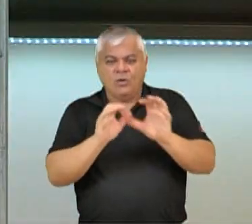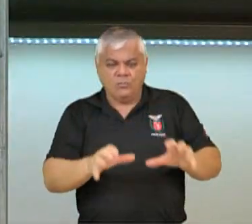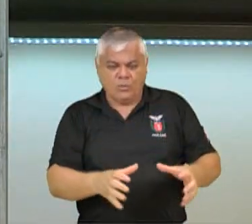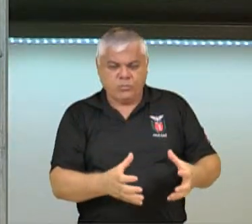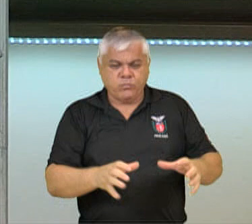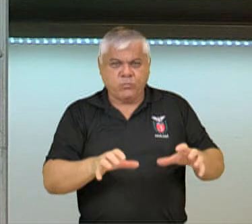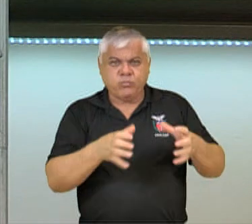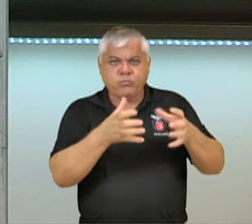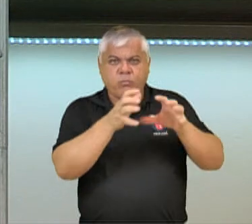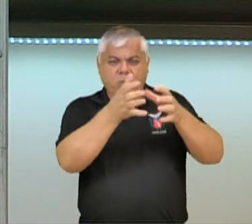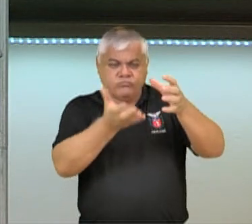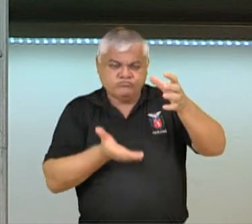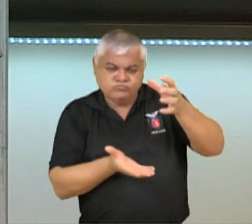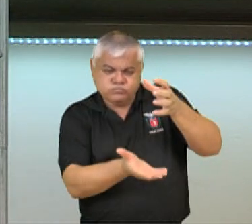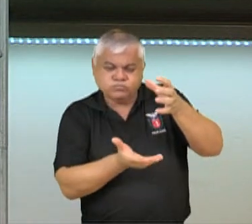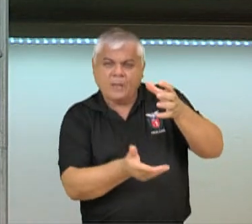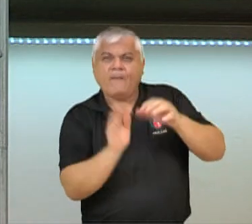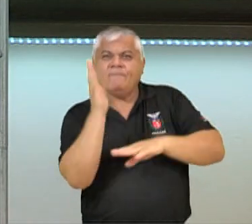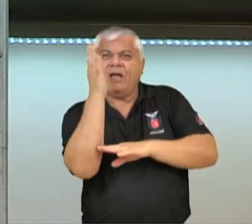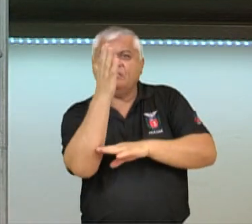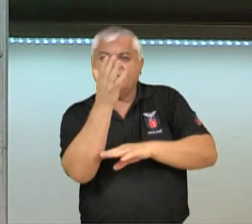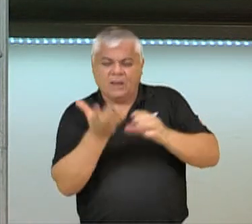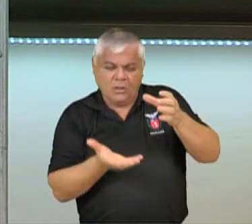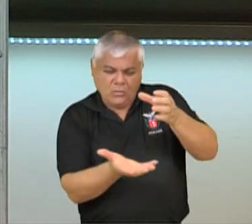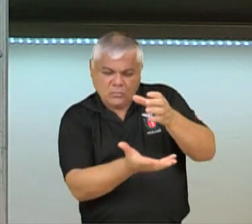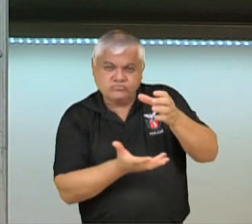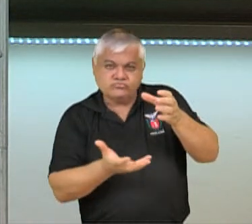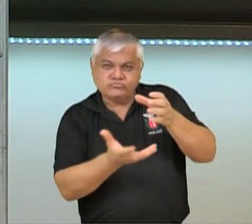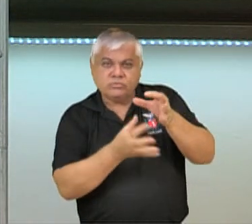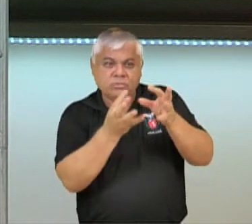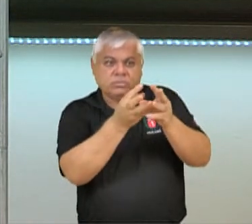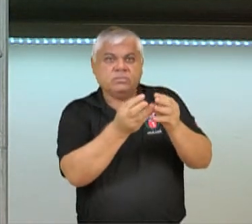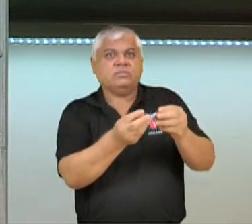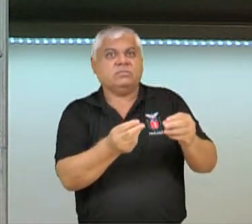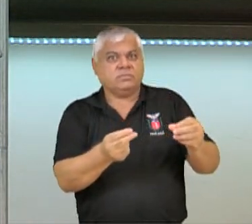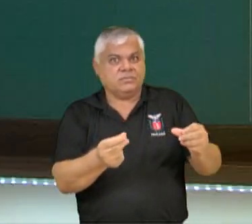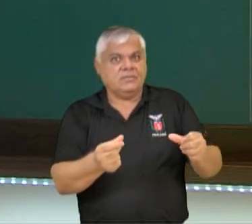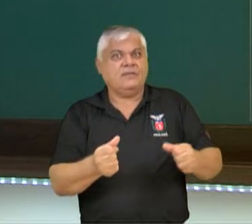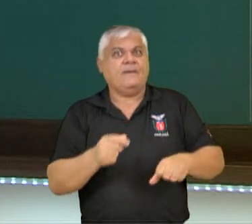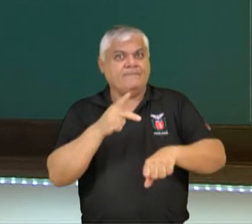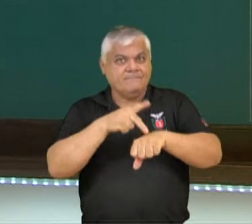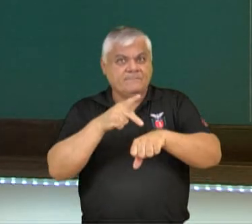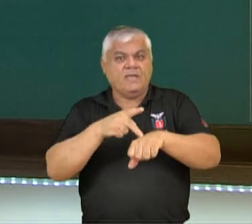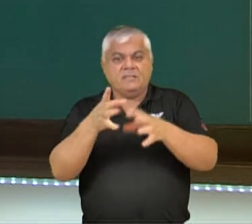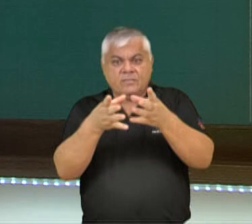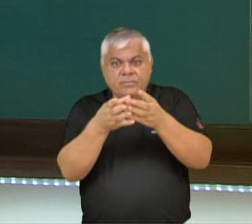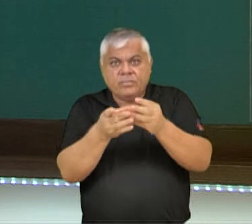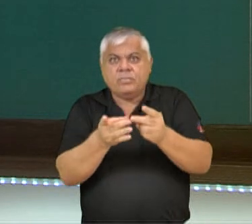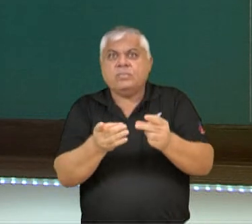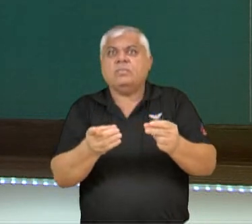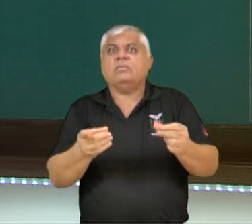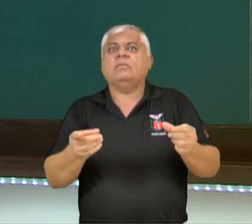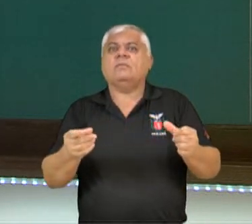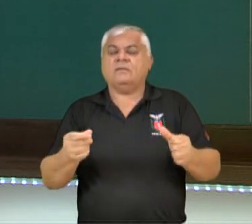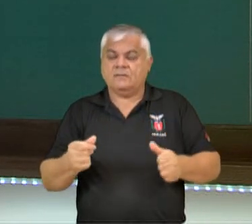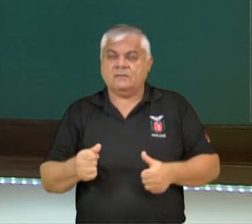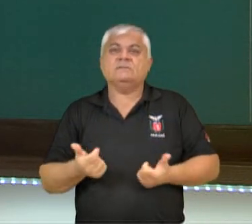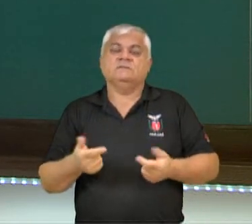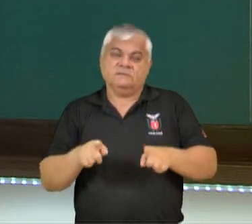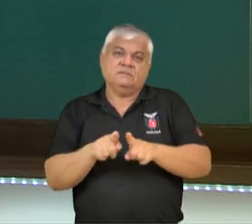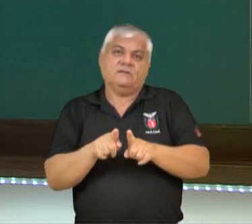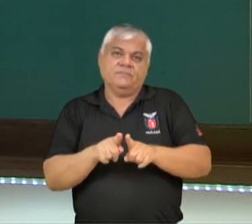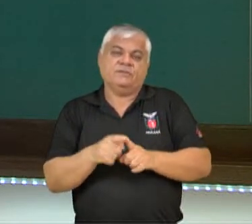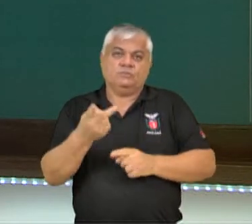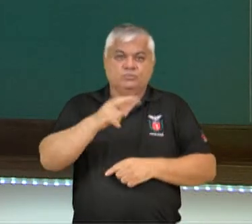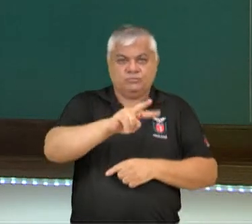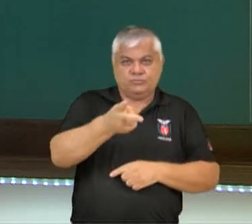Altas temperaturas precisam para derreter. Imagina derreter pedra? Não é fácil não. Derrete pedra nesses fornos ou na